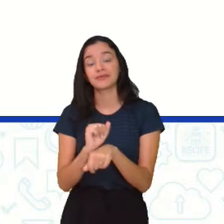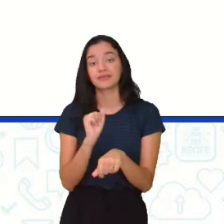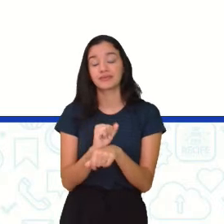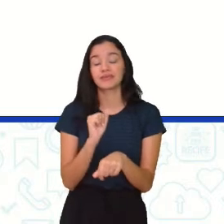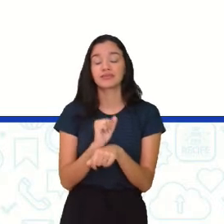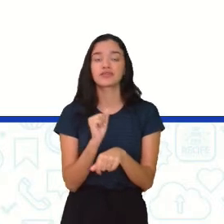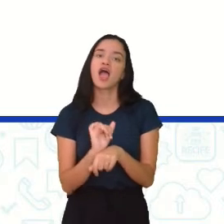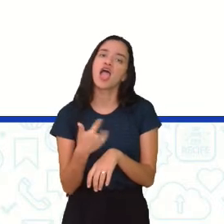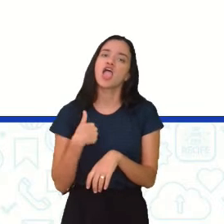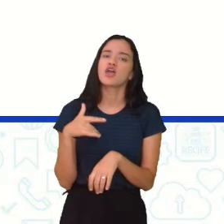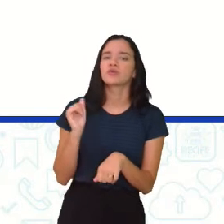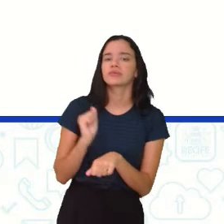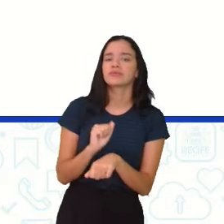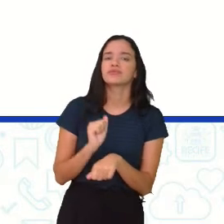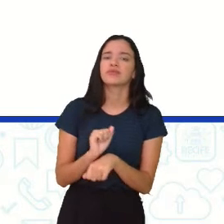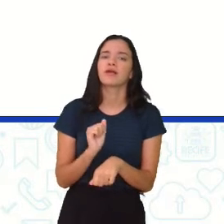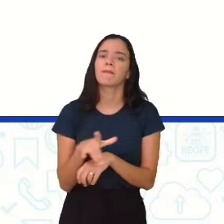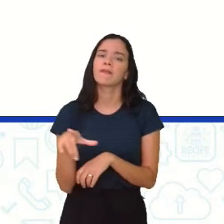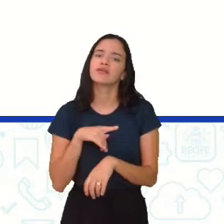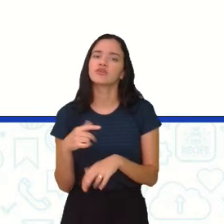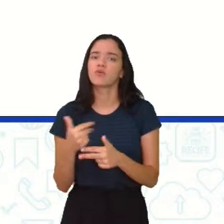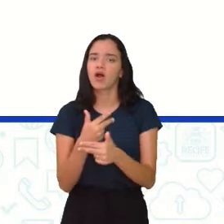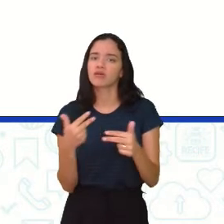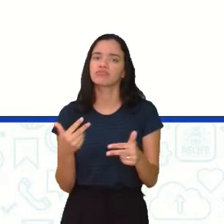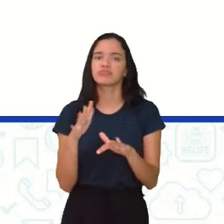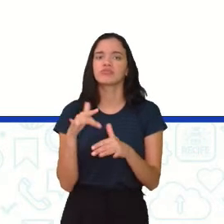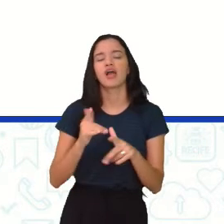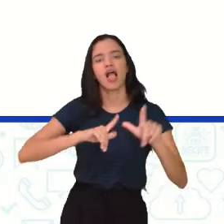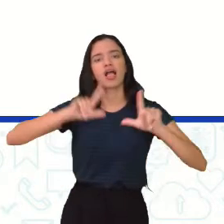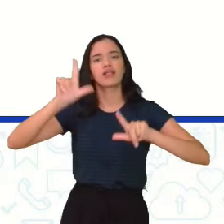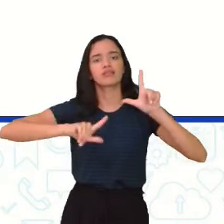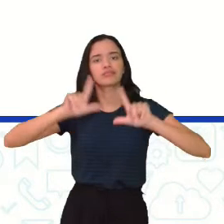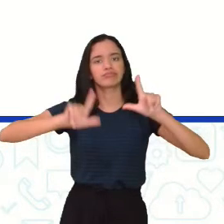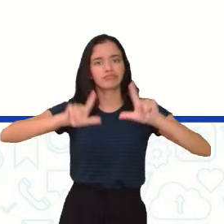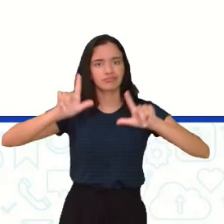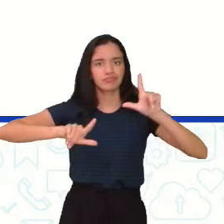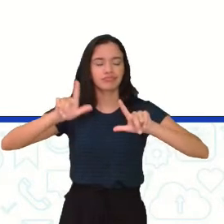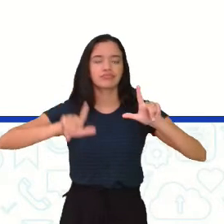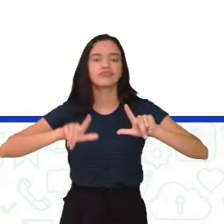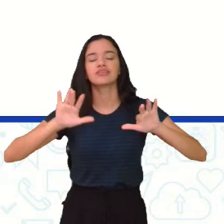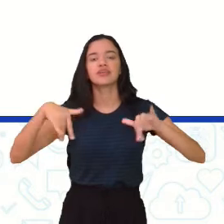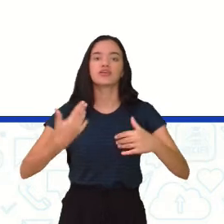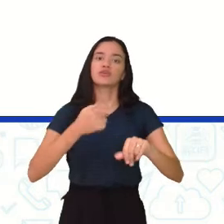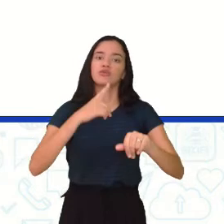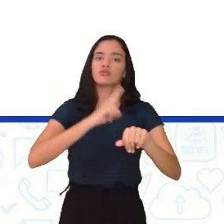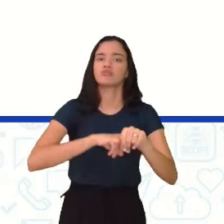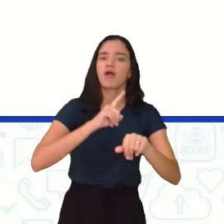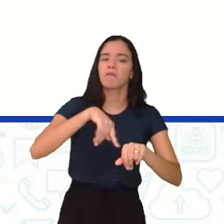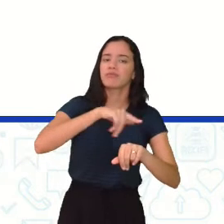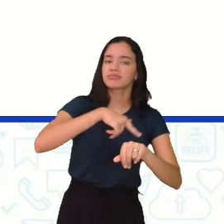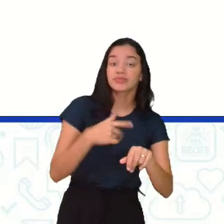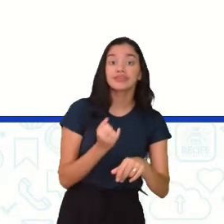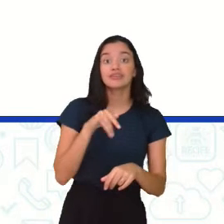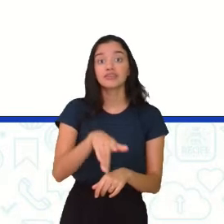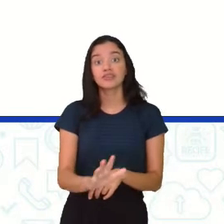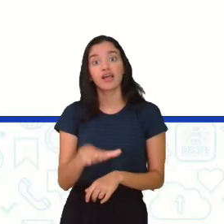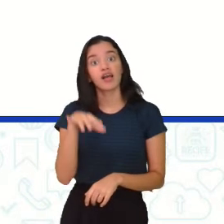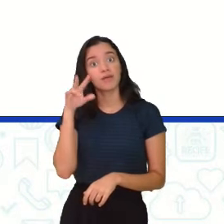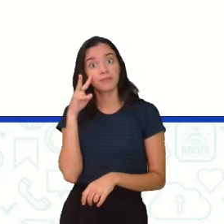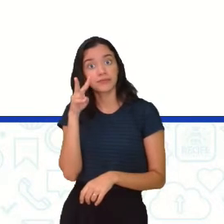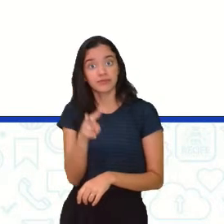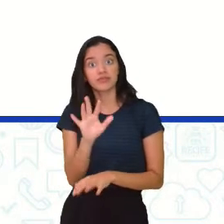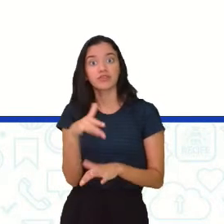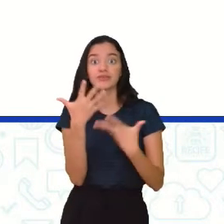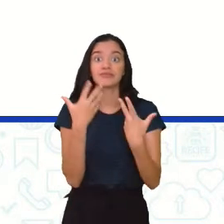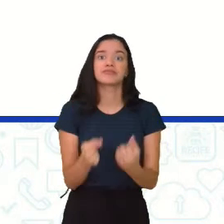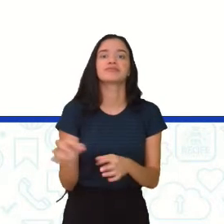Eu, quando estou esperando consulta médica, geralmente tem alguma coisa passando na TV e eu fico lá, passando o tempo, né? Então, se você aí está me ouvindo,